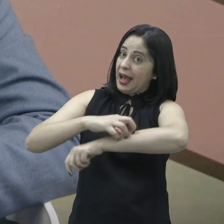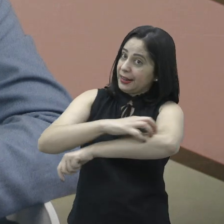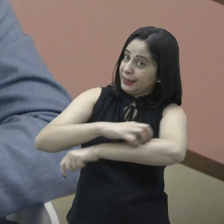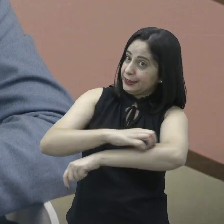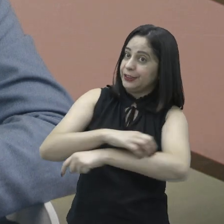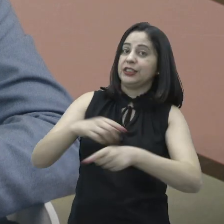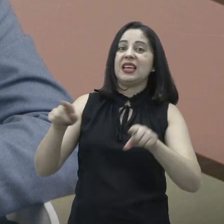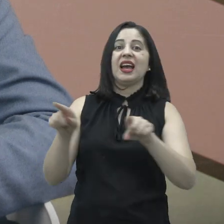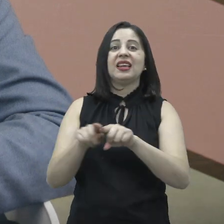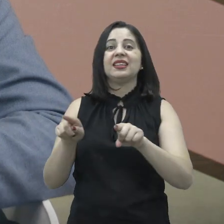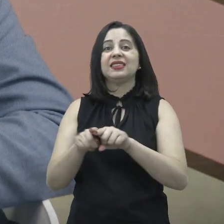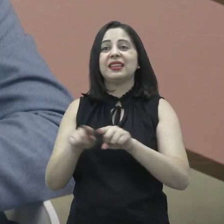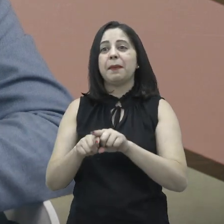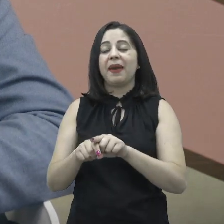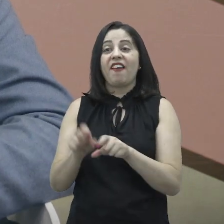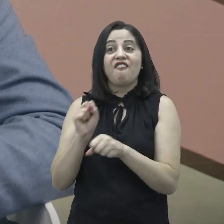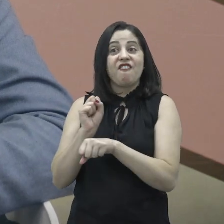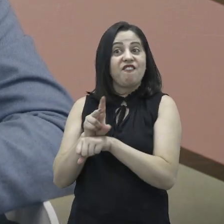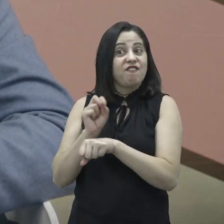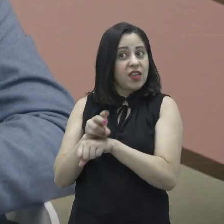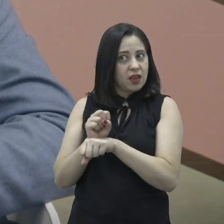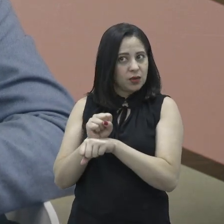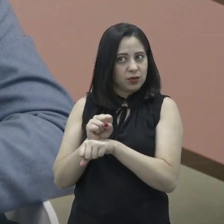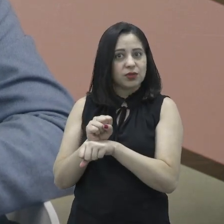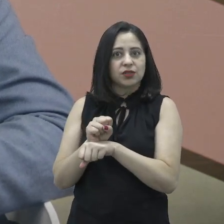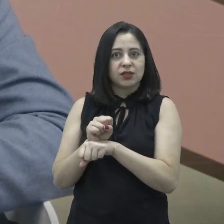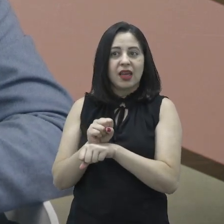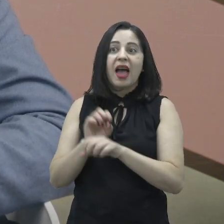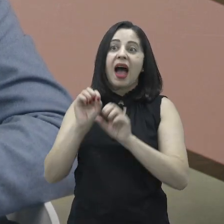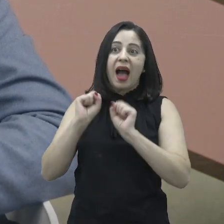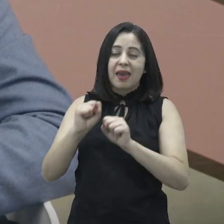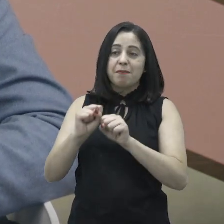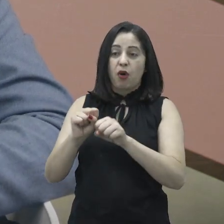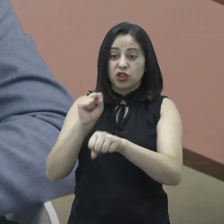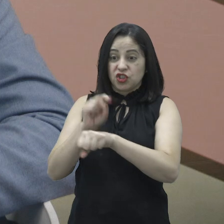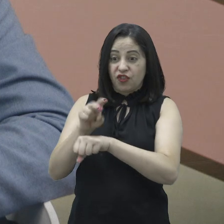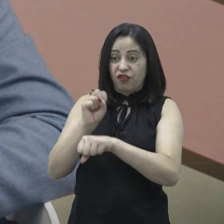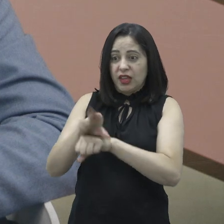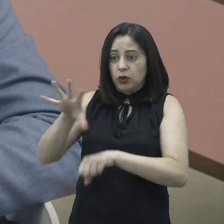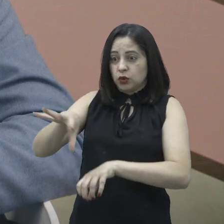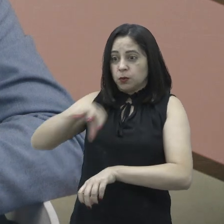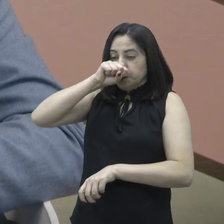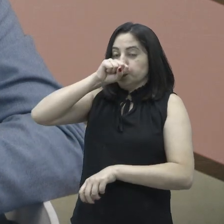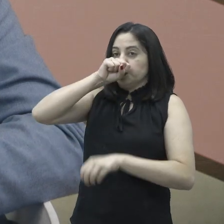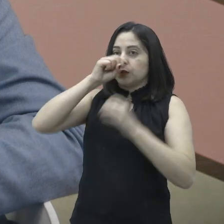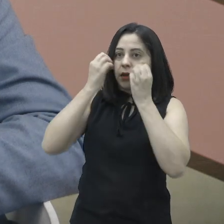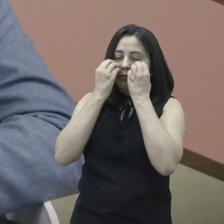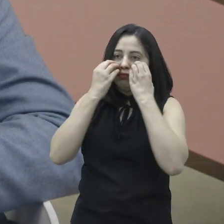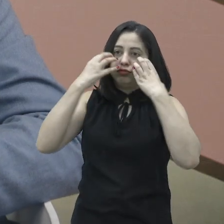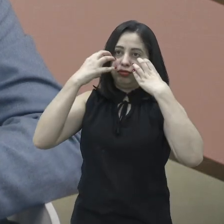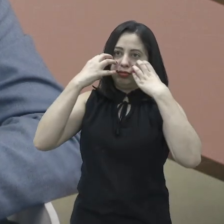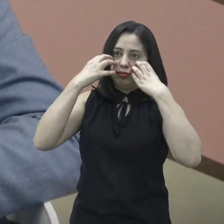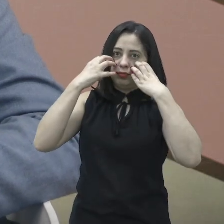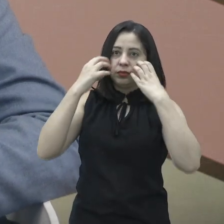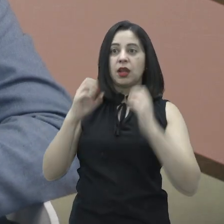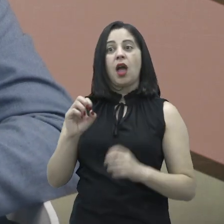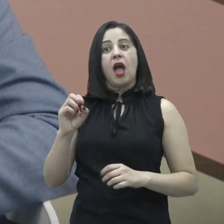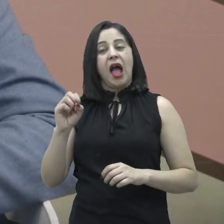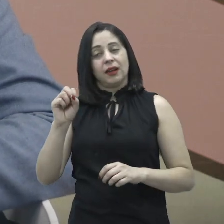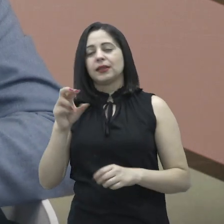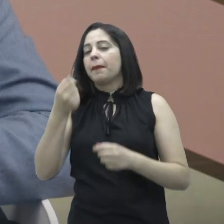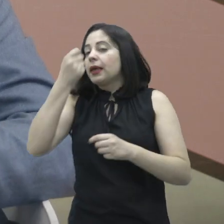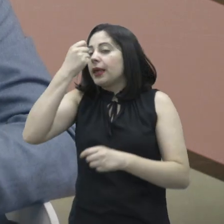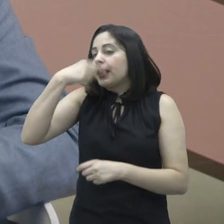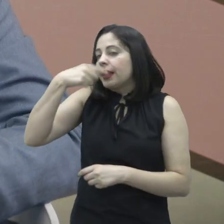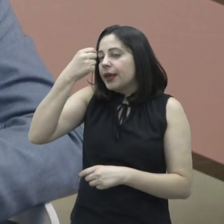e a gente tem as rinossinusites virais. Então, você pode ter rinite e sinusite também viral. Então, os resfriados, os vírus,